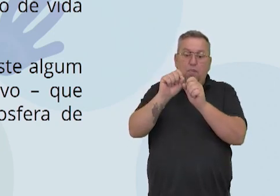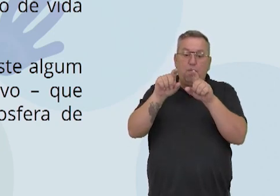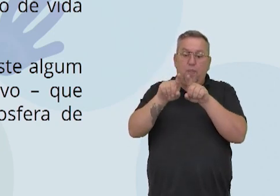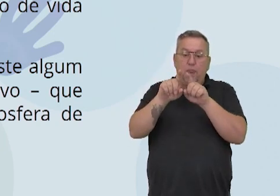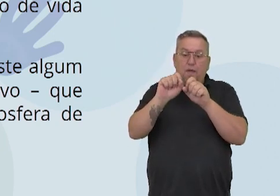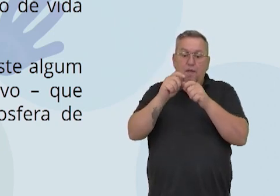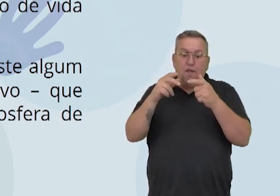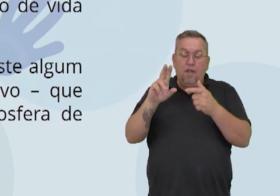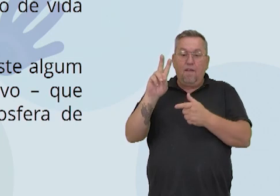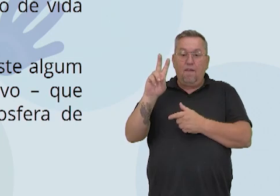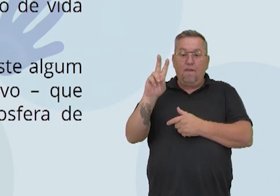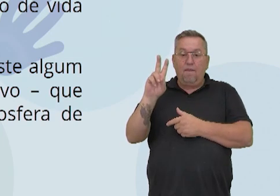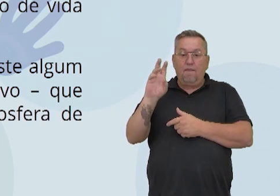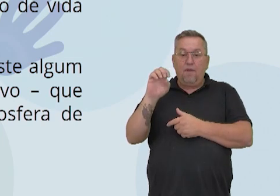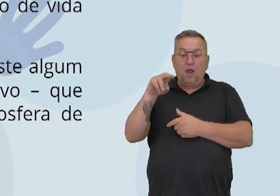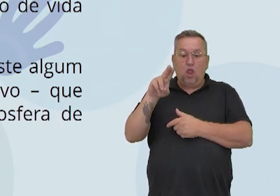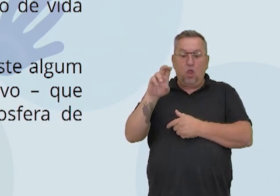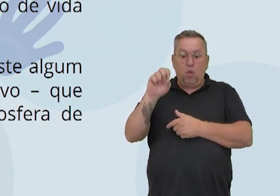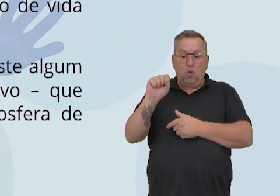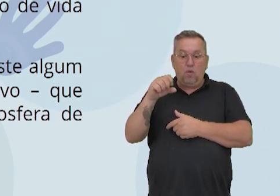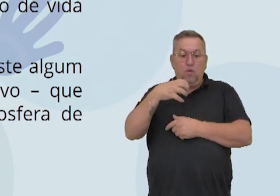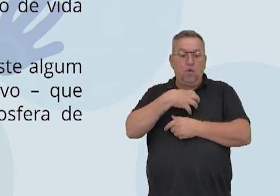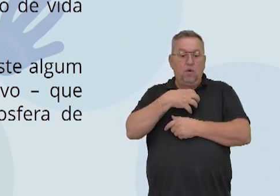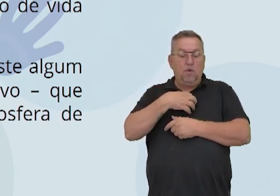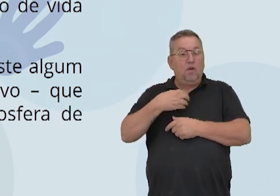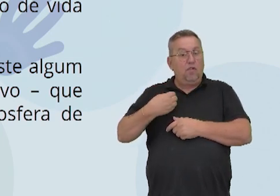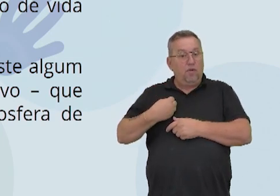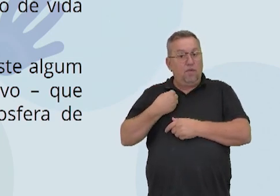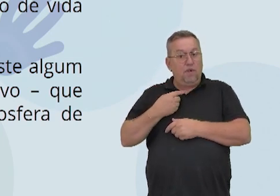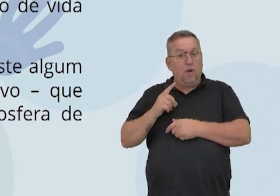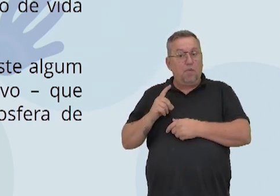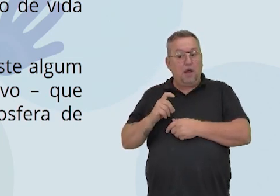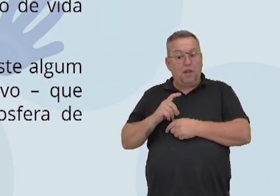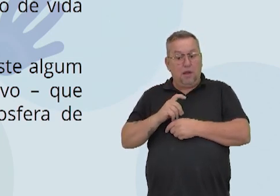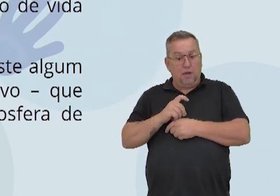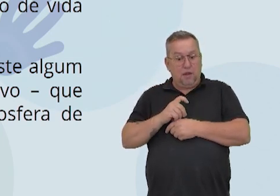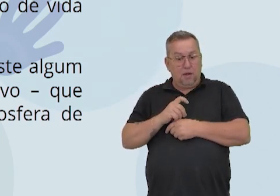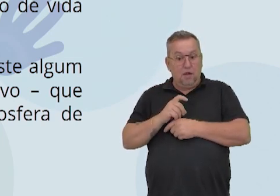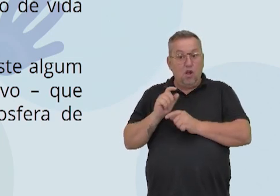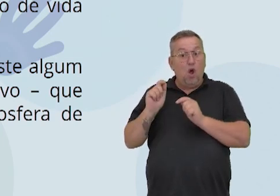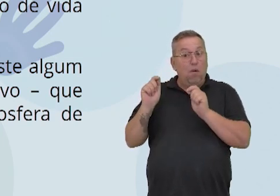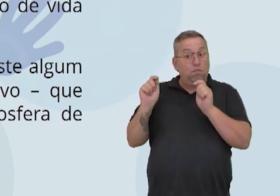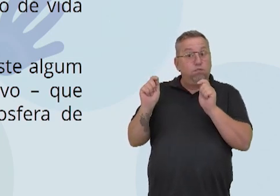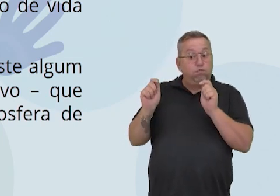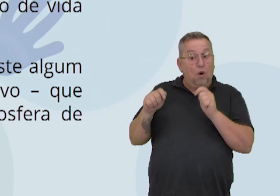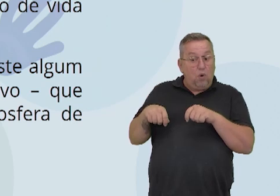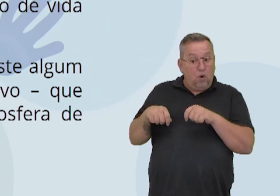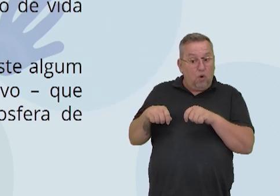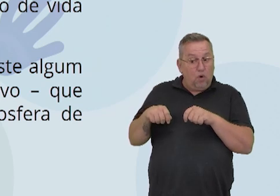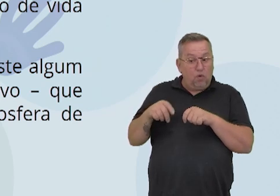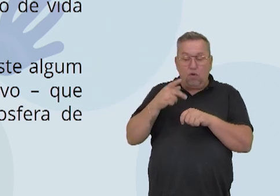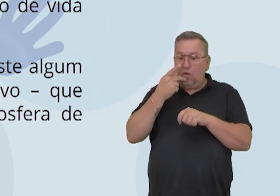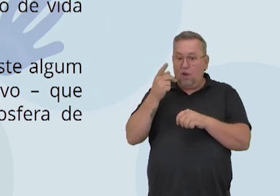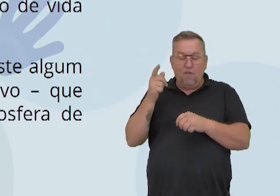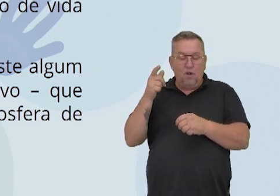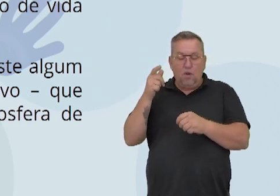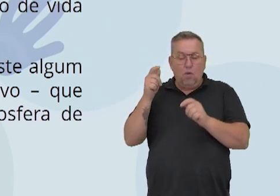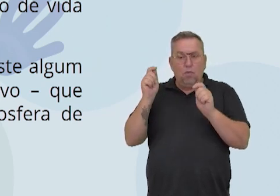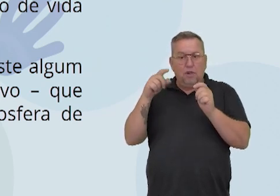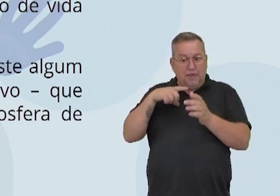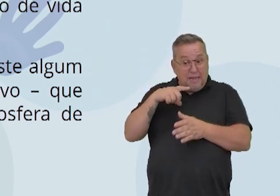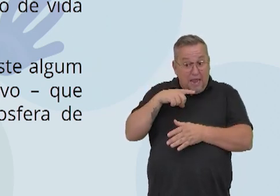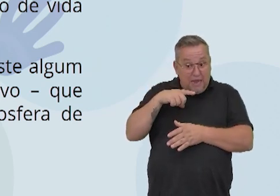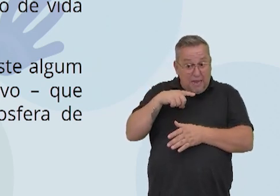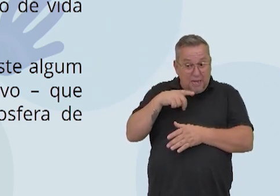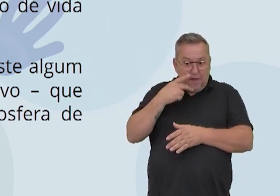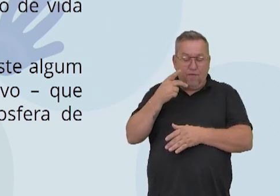sendo produzida em Vênus por um tipo de vida bacteriana. Pode, né? Uma possibilidade, pode. Então,